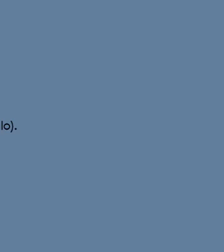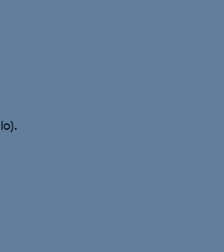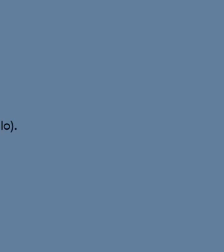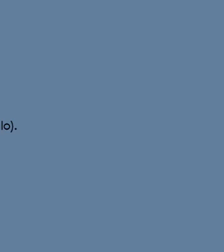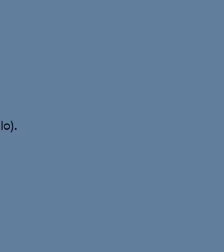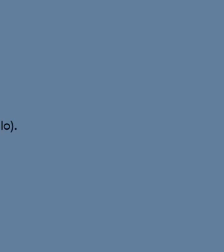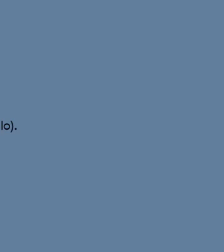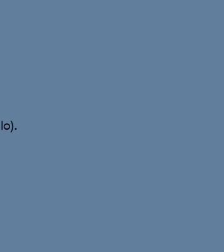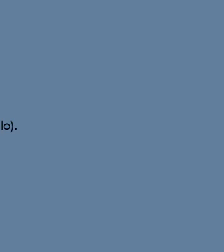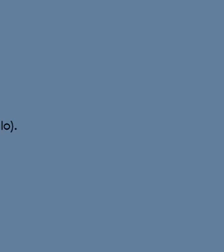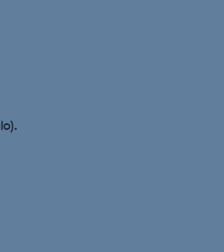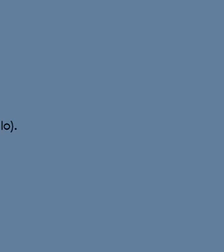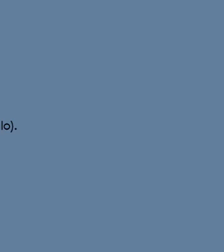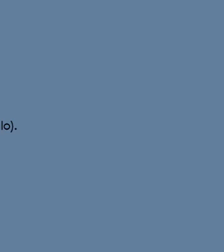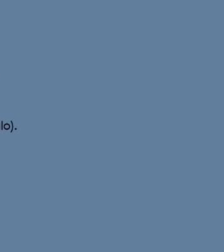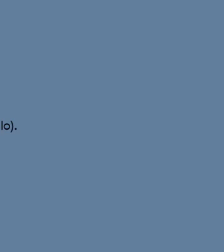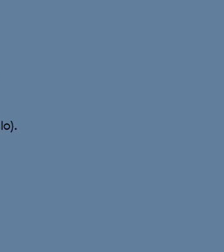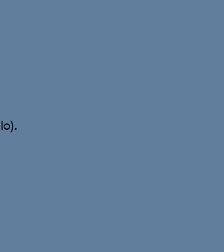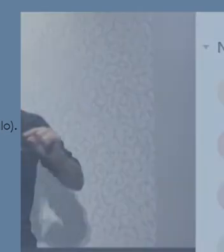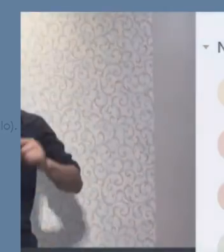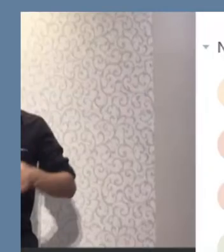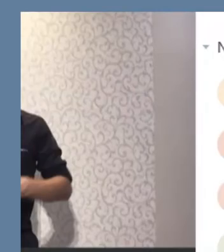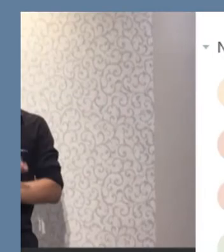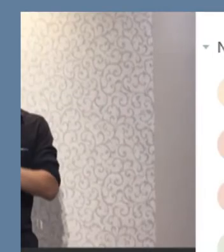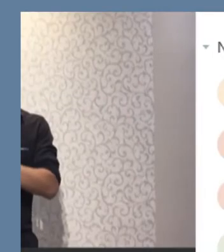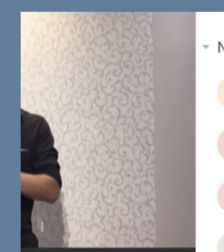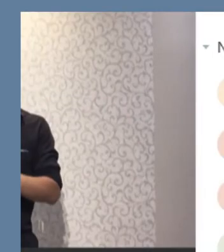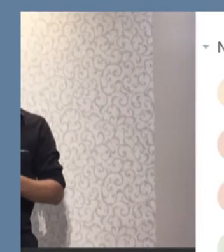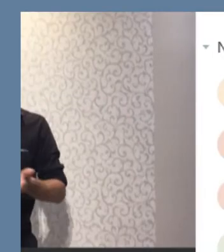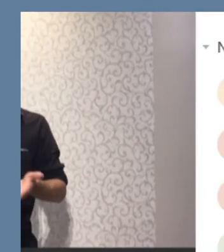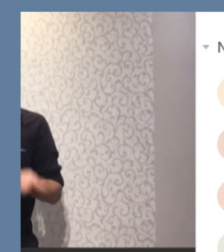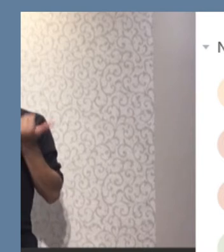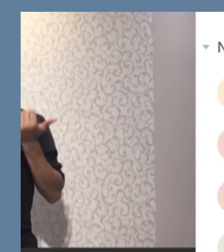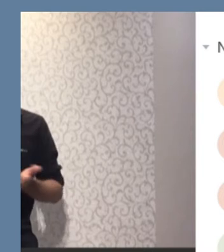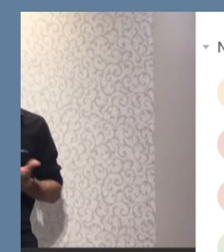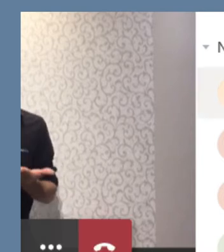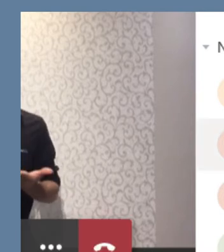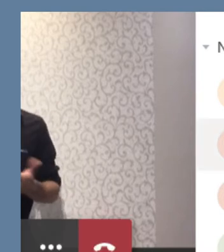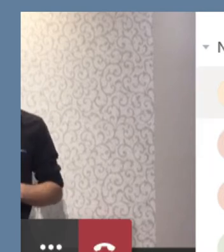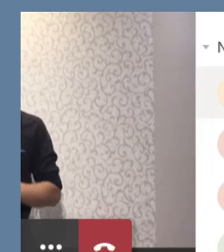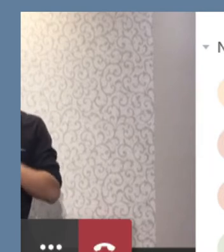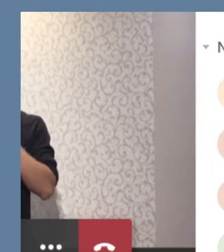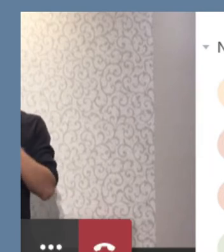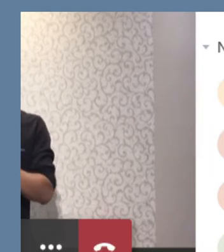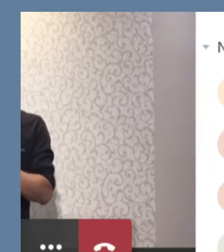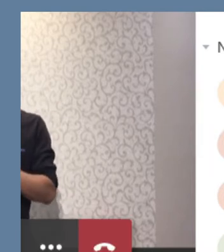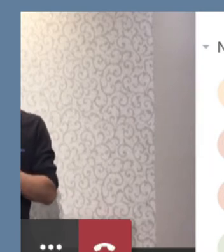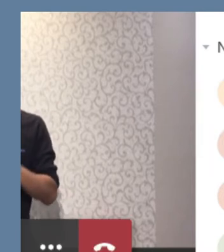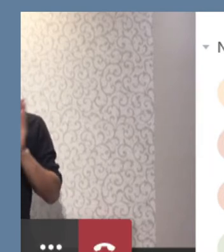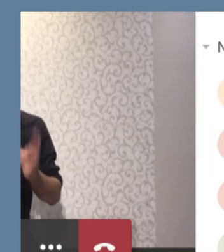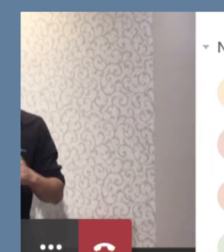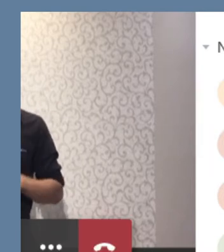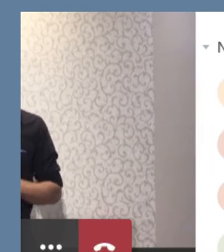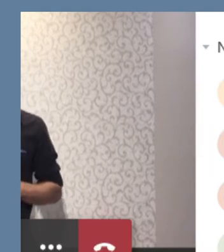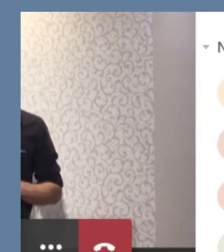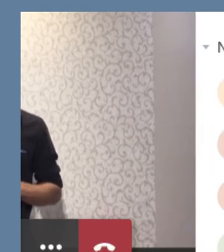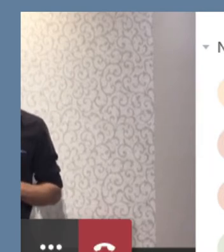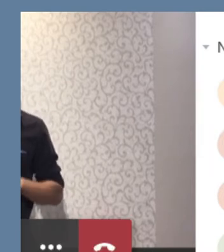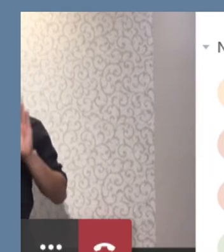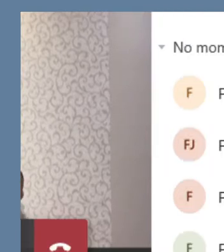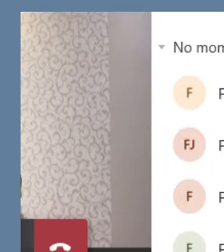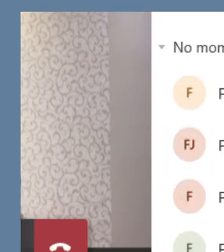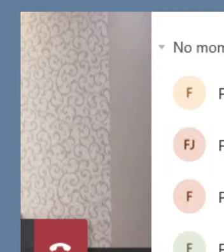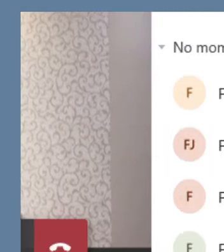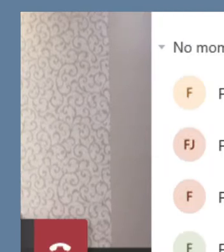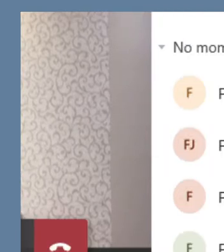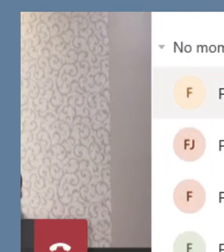o museu já há 3 anos, e nós tivemos, no âmbito do campo de proposições, né, com o